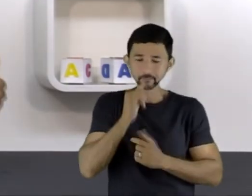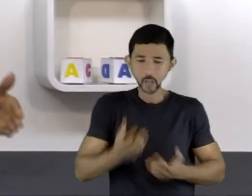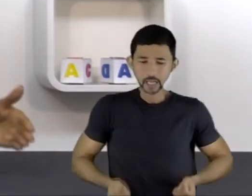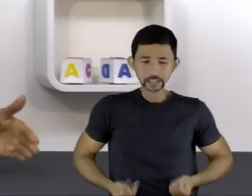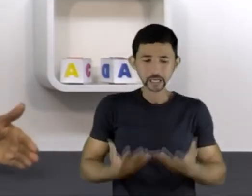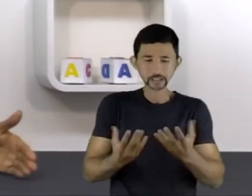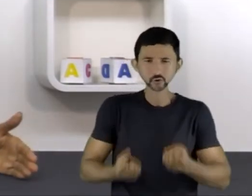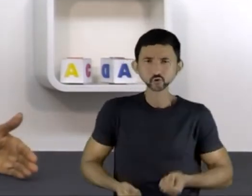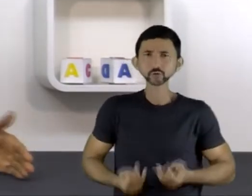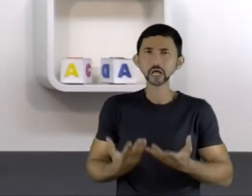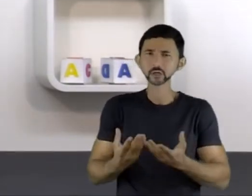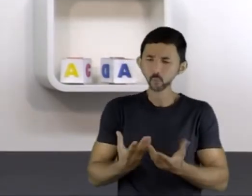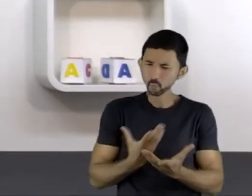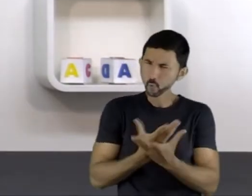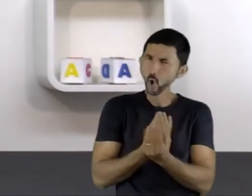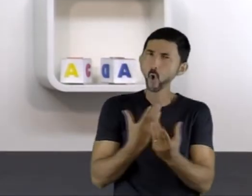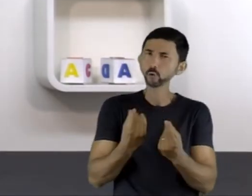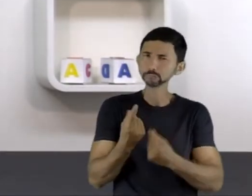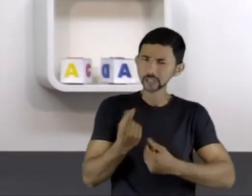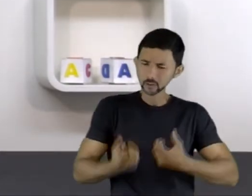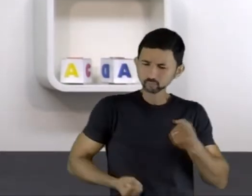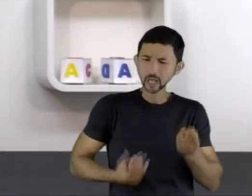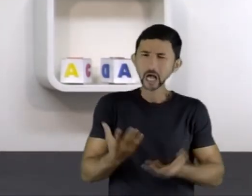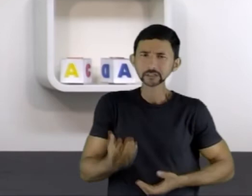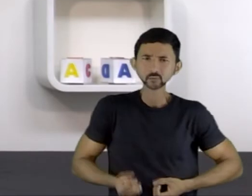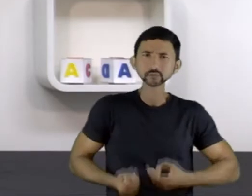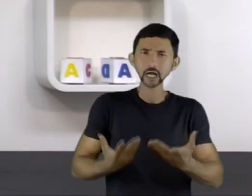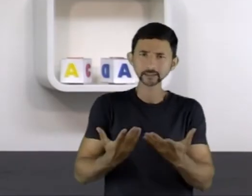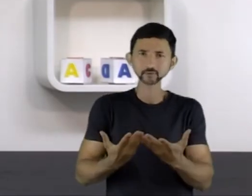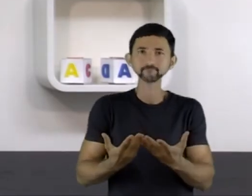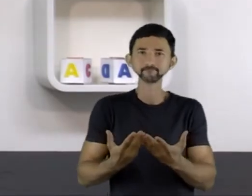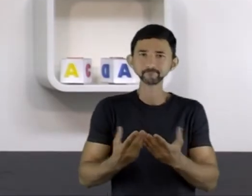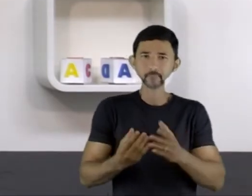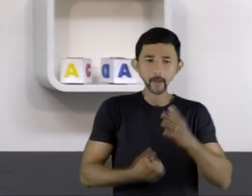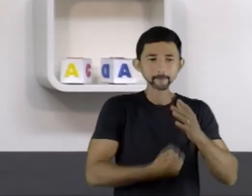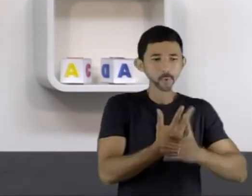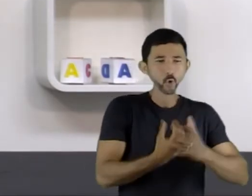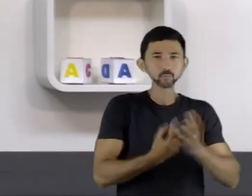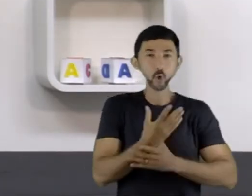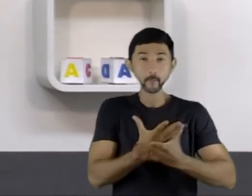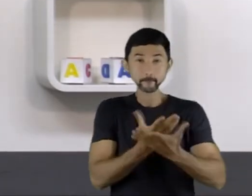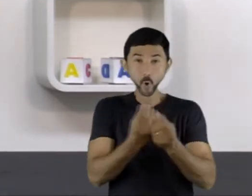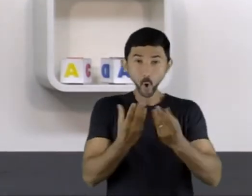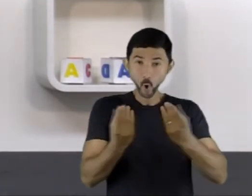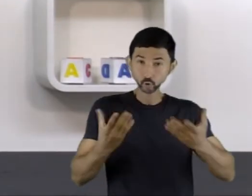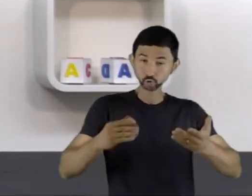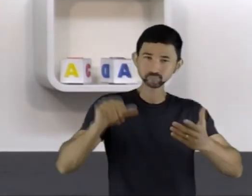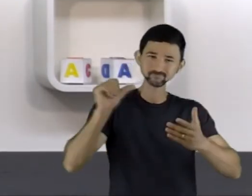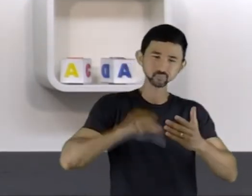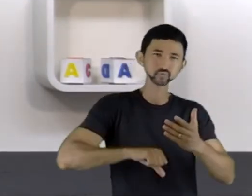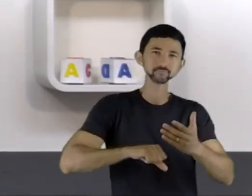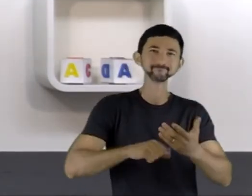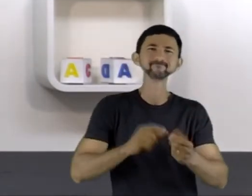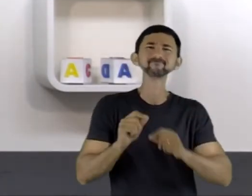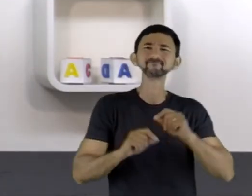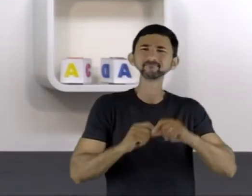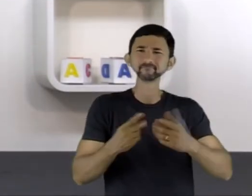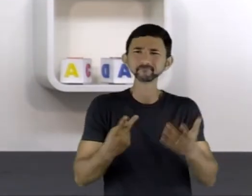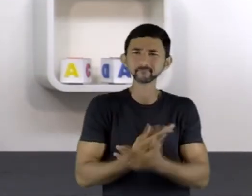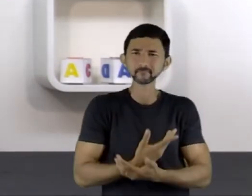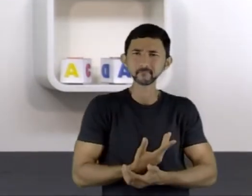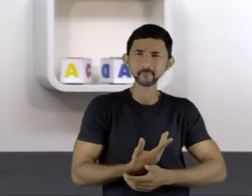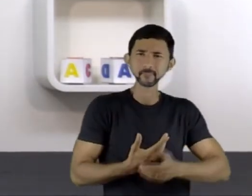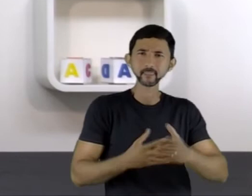gasto, produzo um produto e esse produto, ele é desvalorizado, então eu tenho prejuízo. Aí o que eles faziam?